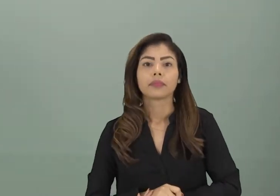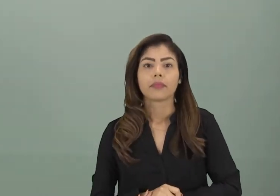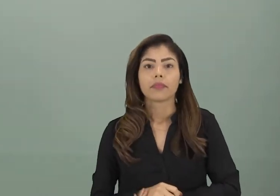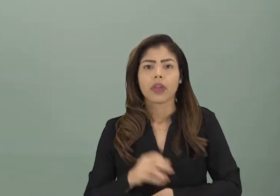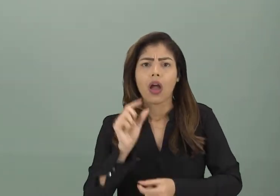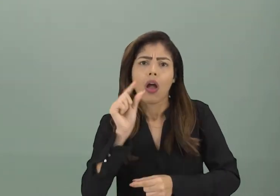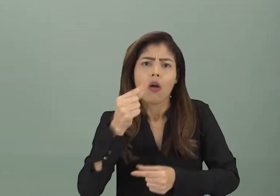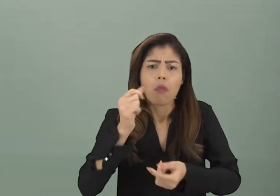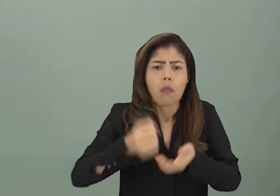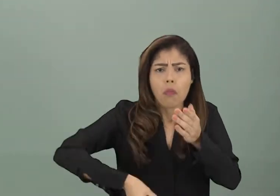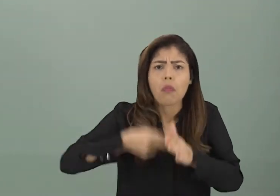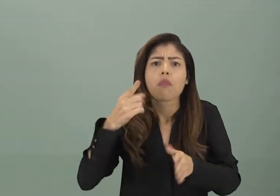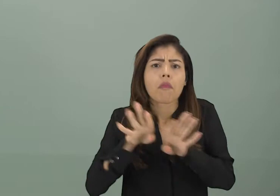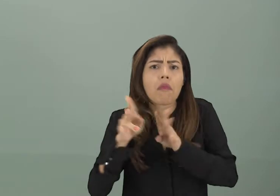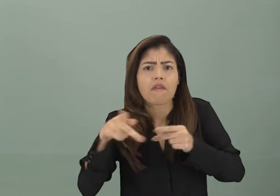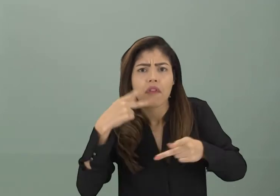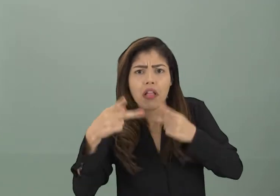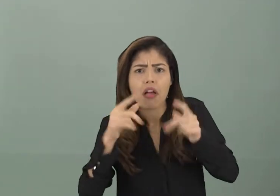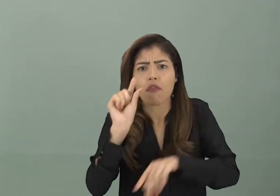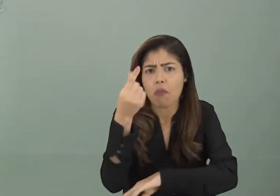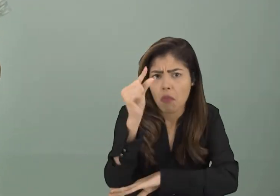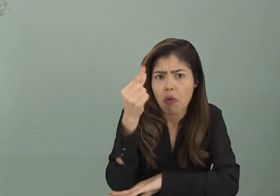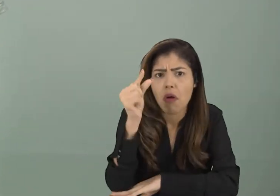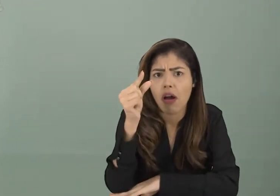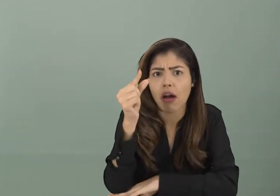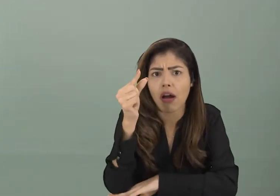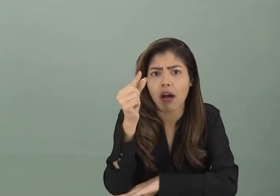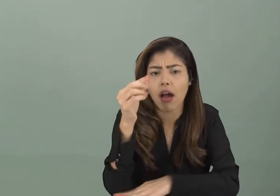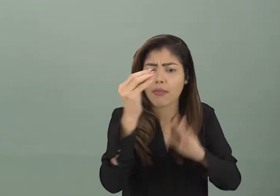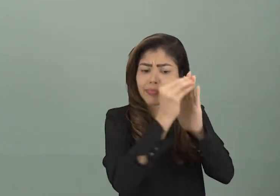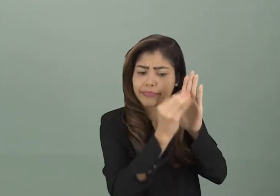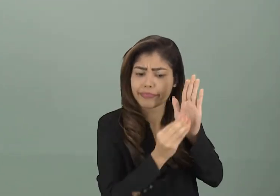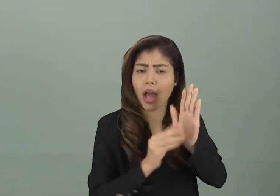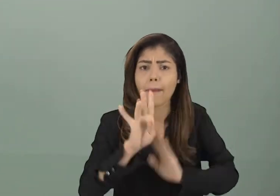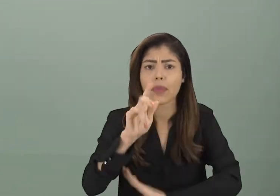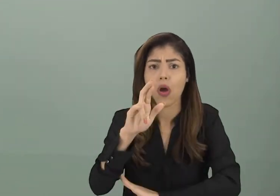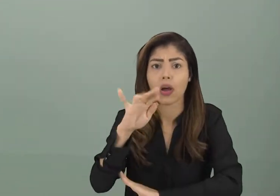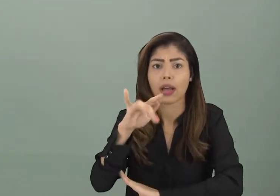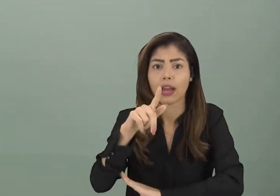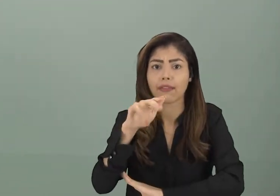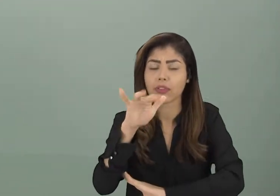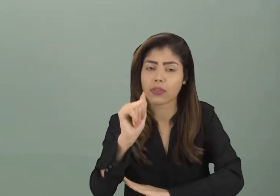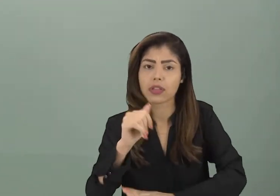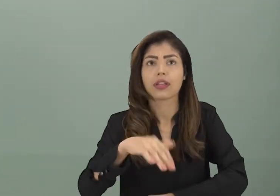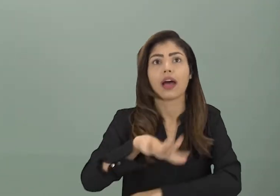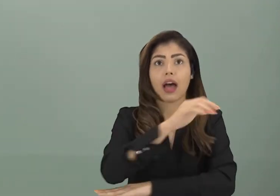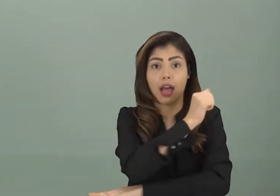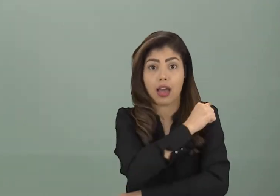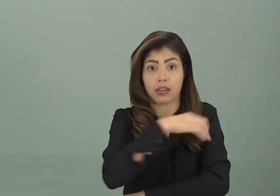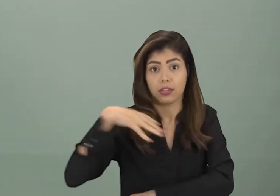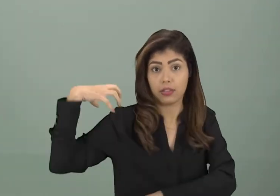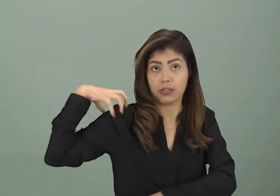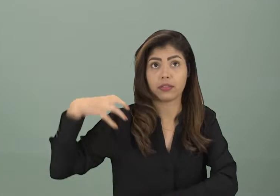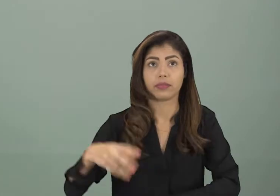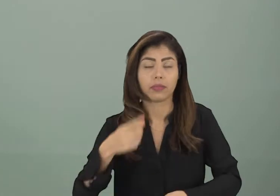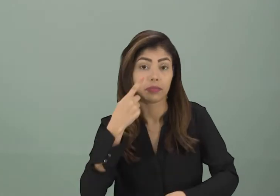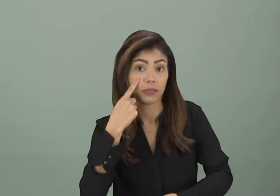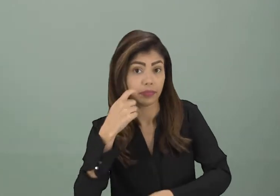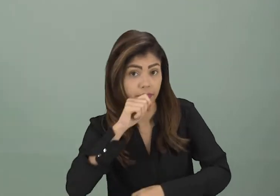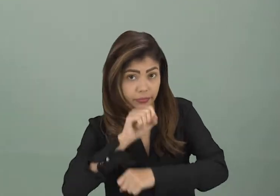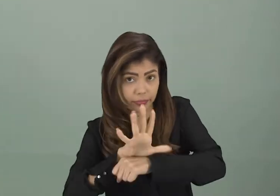falar um pouco agora sobre alguns dados biográficos do nosso filósofo, Aristóteles. Olho na tela,